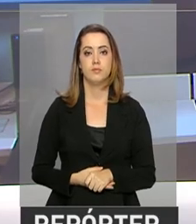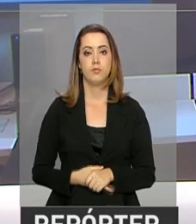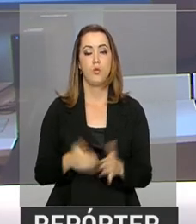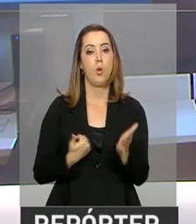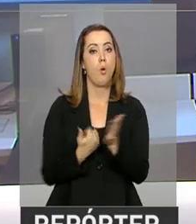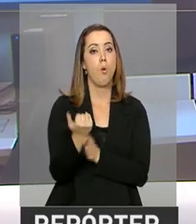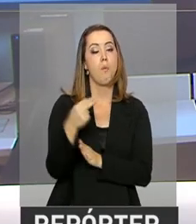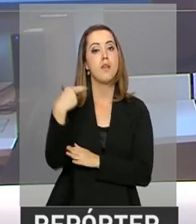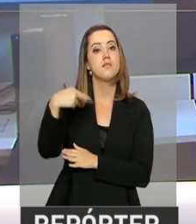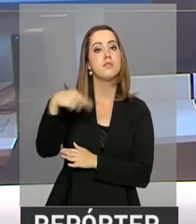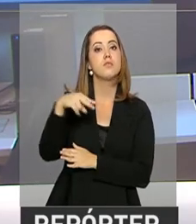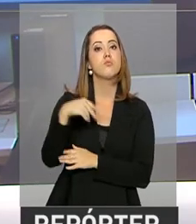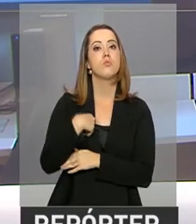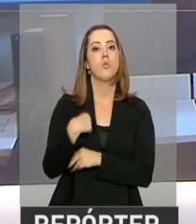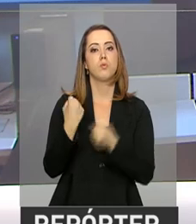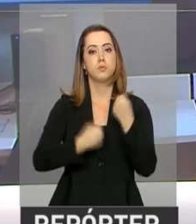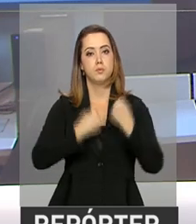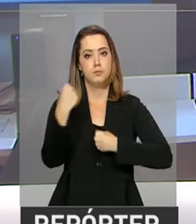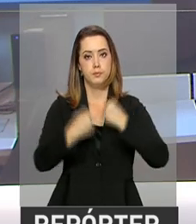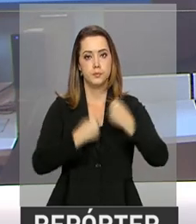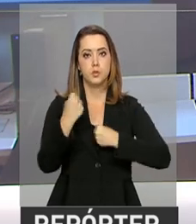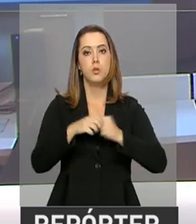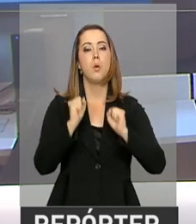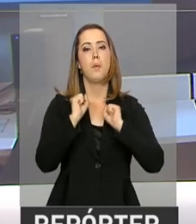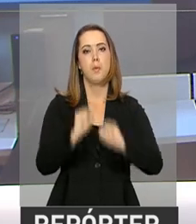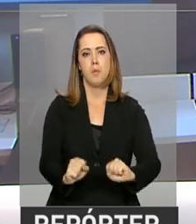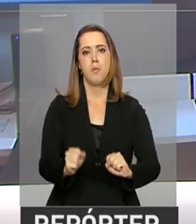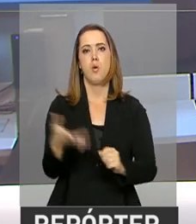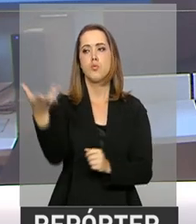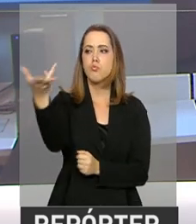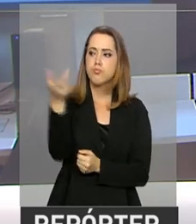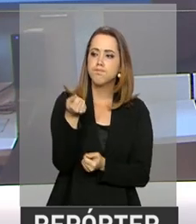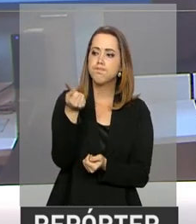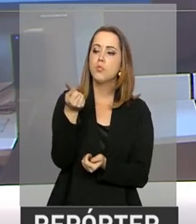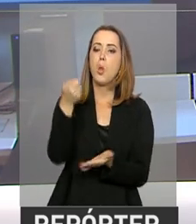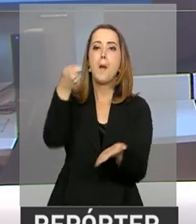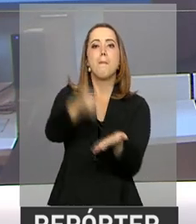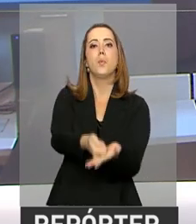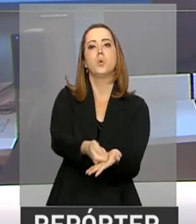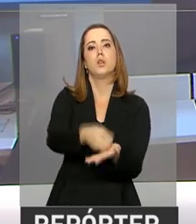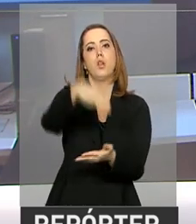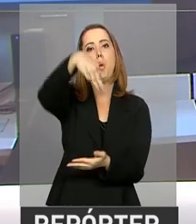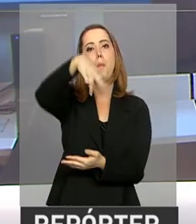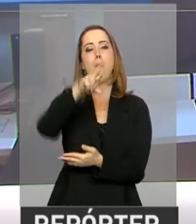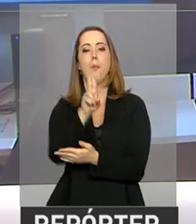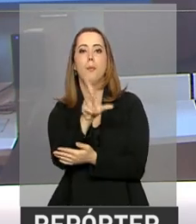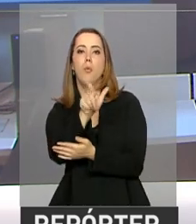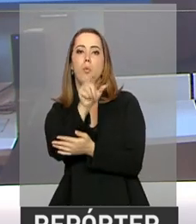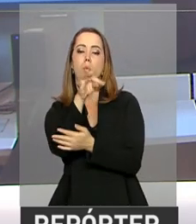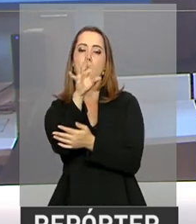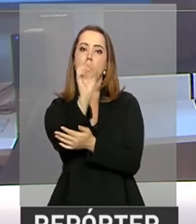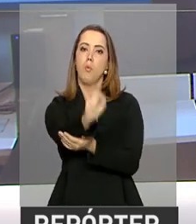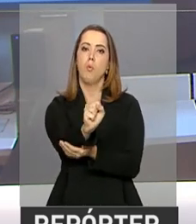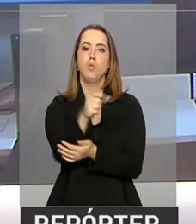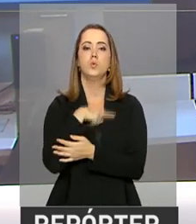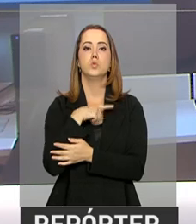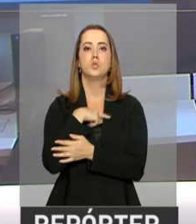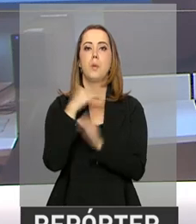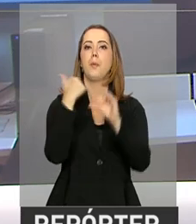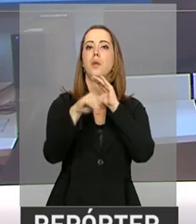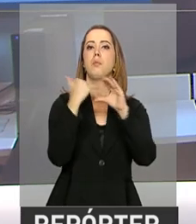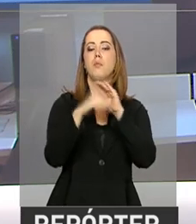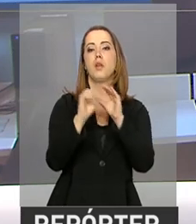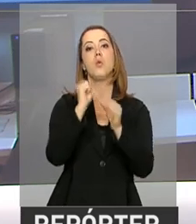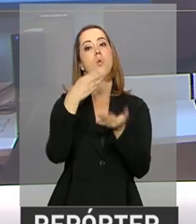deesis membros motoristas poderão receber as multas das infrações de trânsito por e-mail ou SMS e quem optar por isso vai